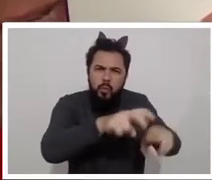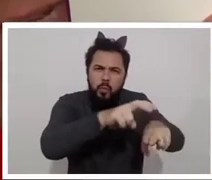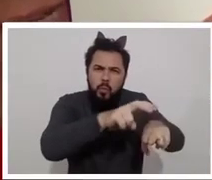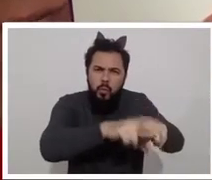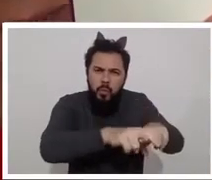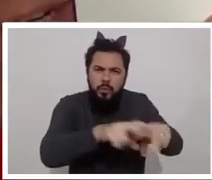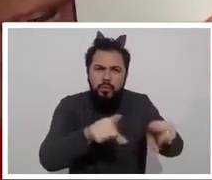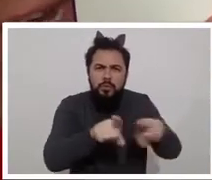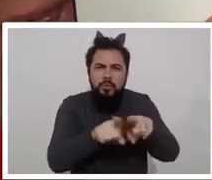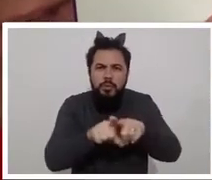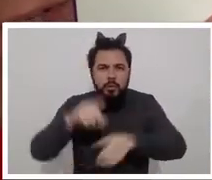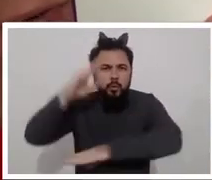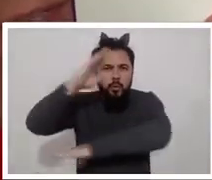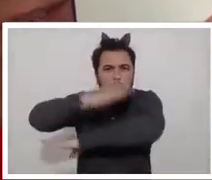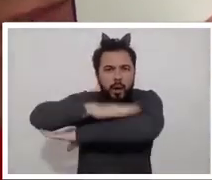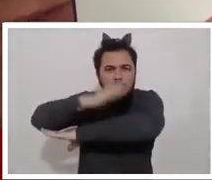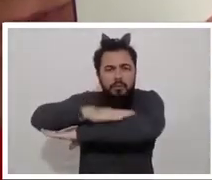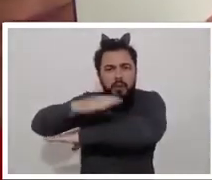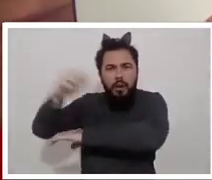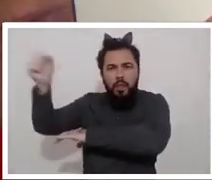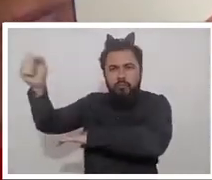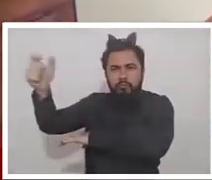passar uma